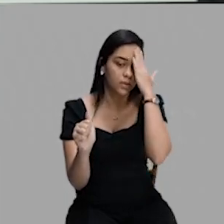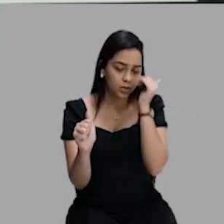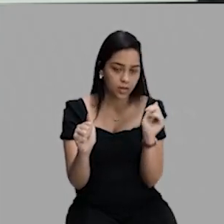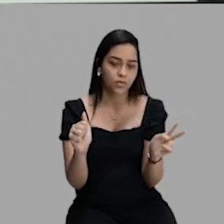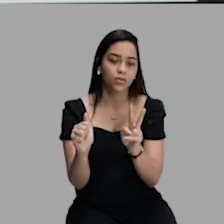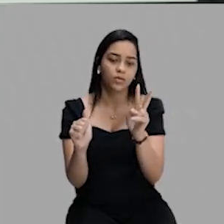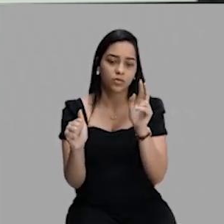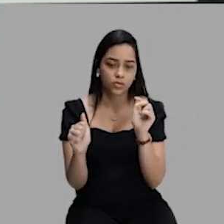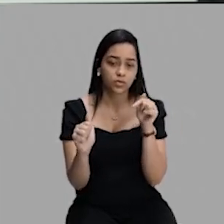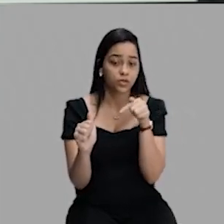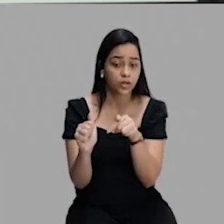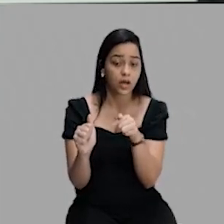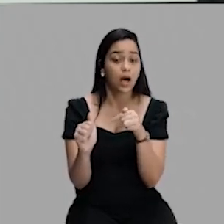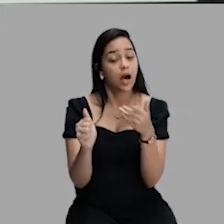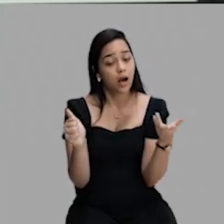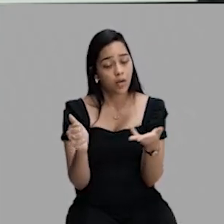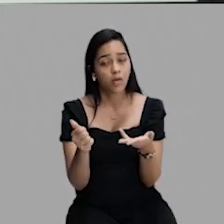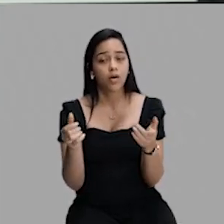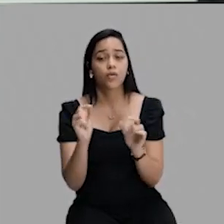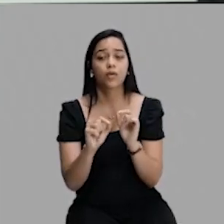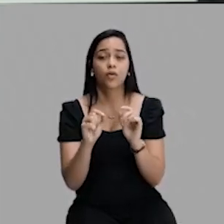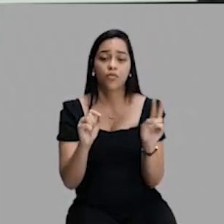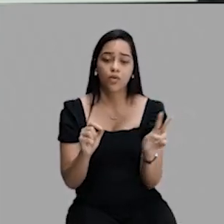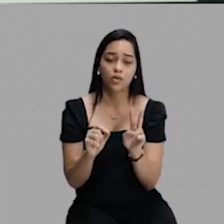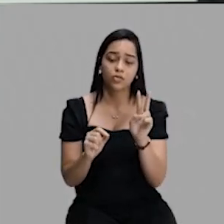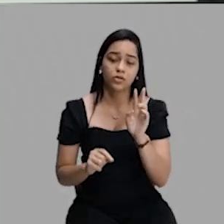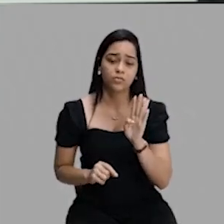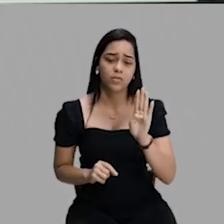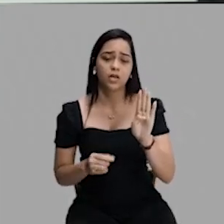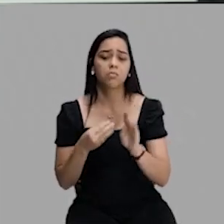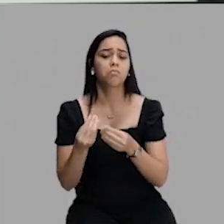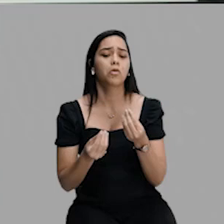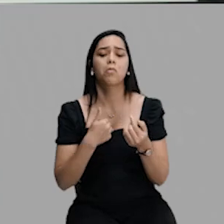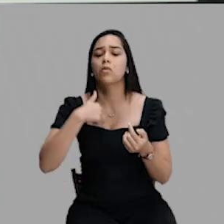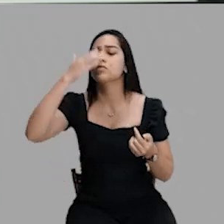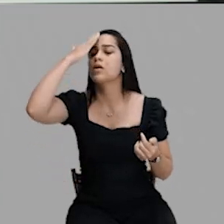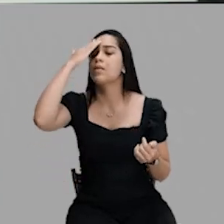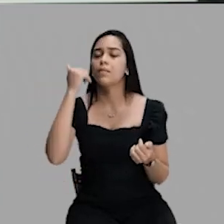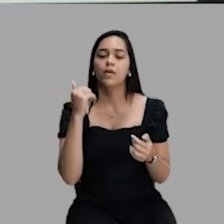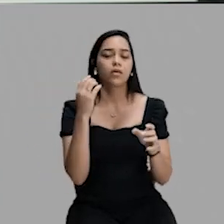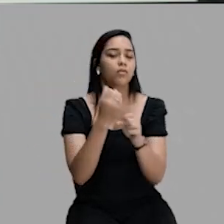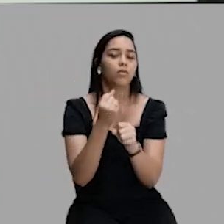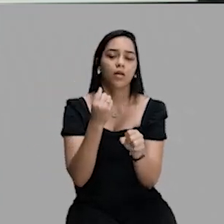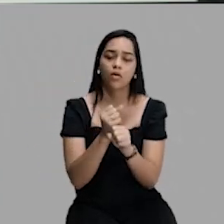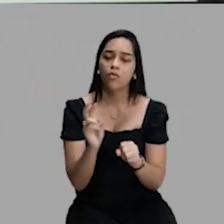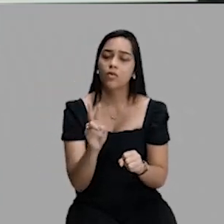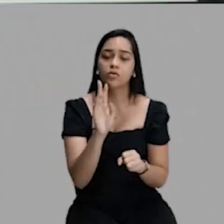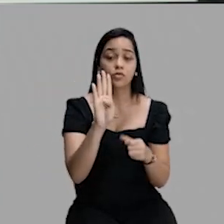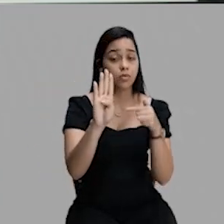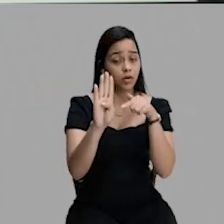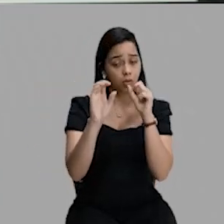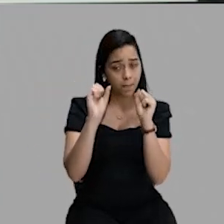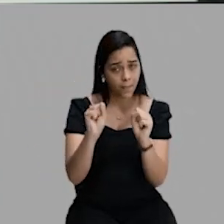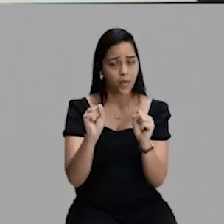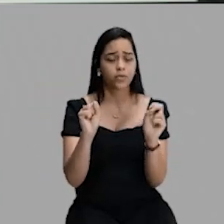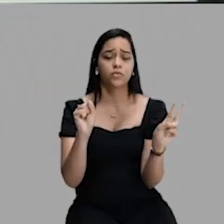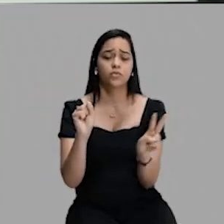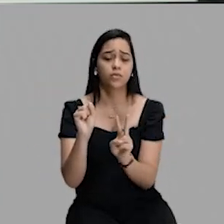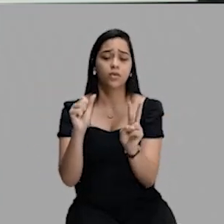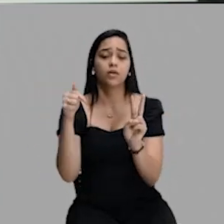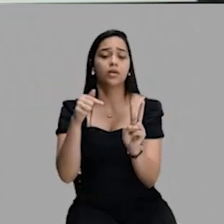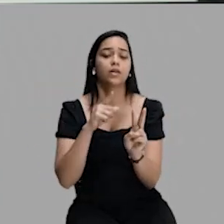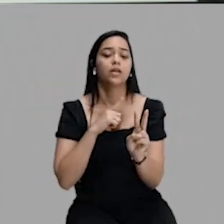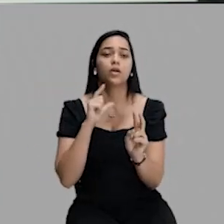descobri o valor de A. Falta eu descobrir o valor de B. Como é que eu faço para calcular o valor de B? Galera, eu posso calcular o valor de